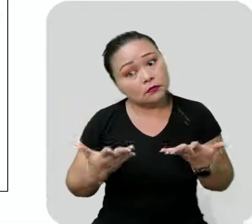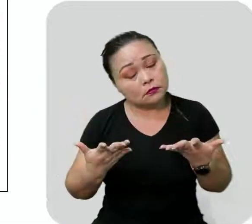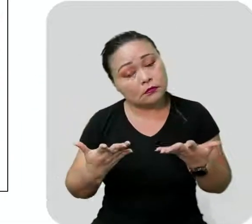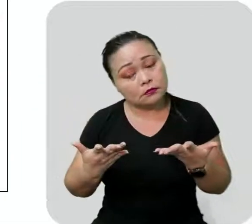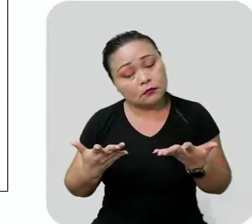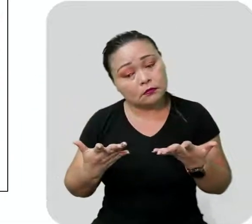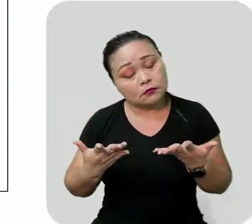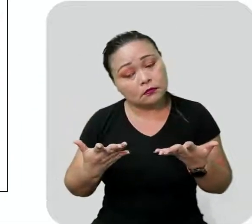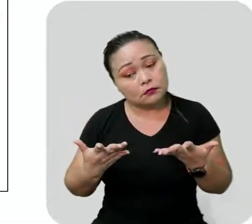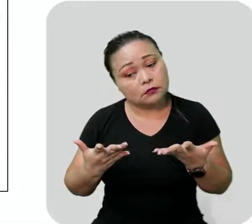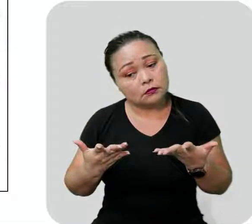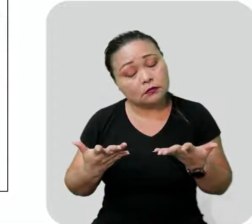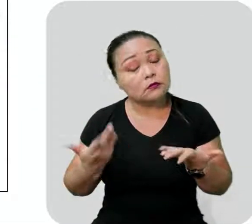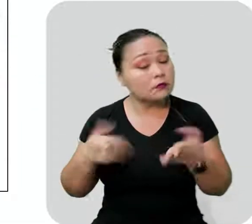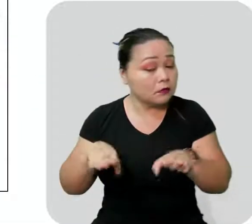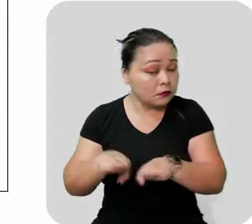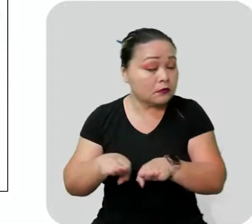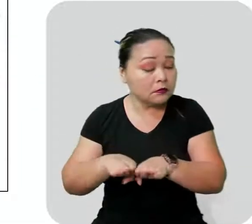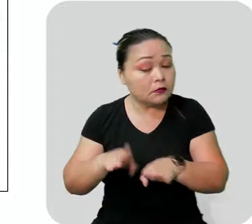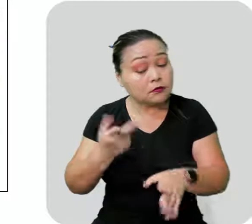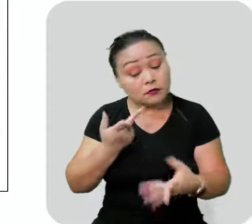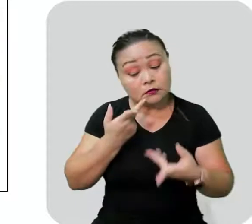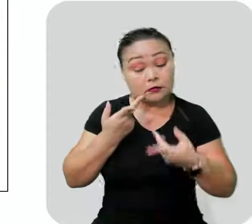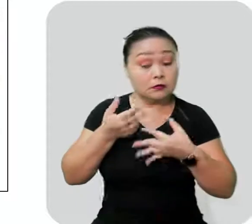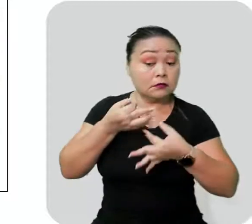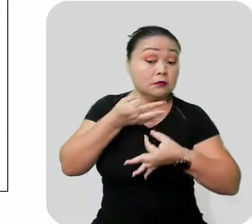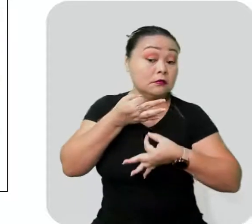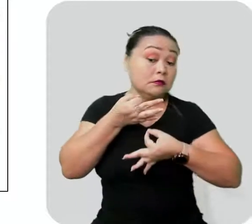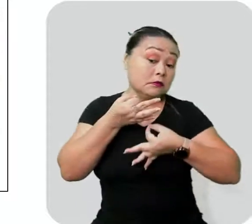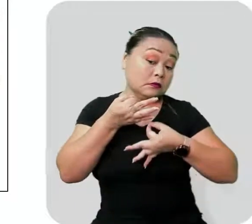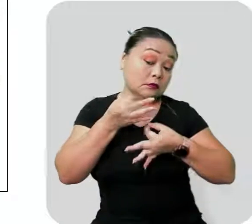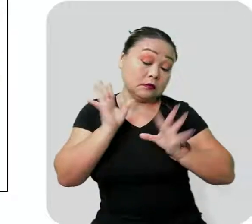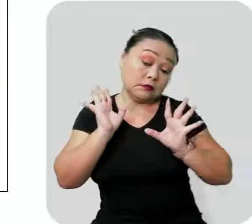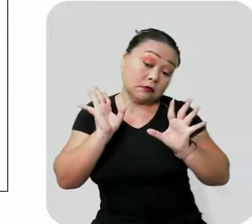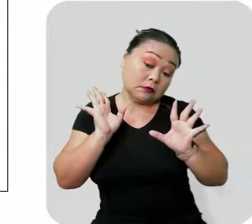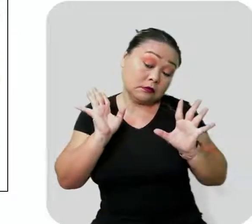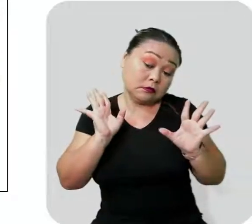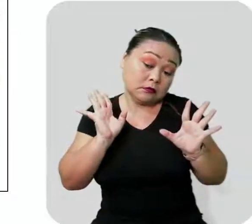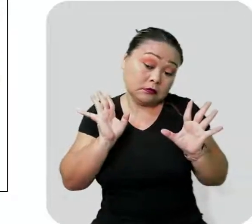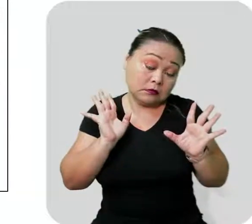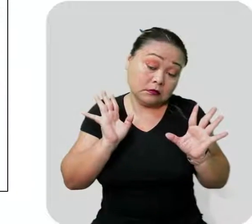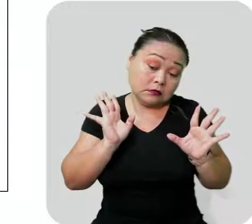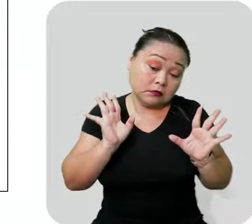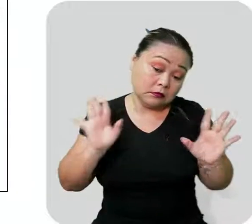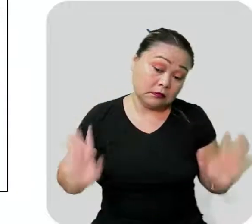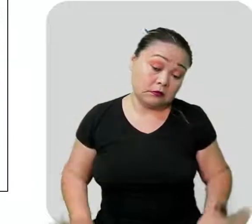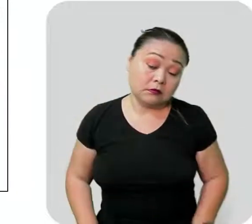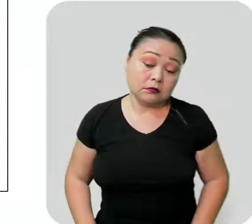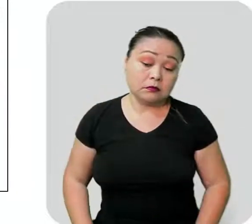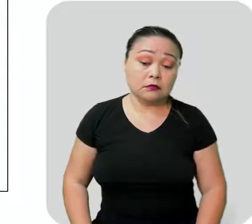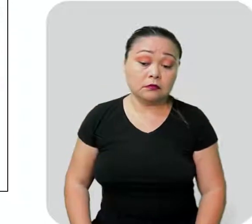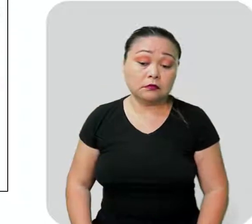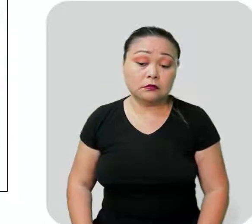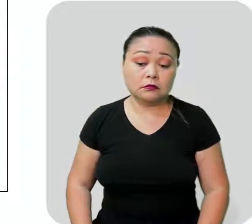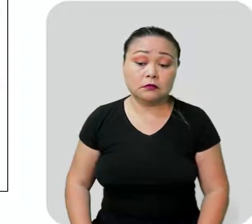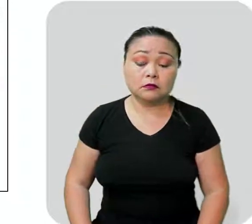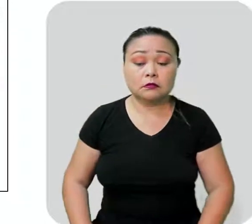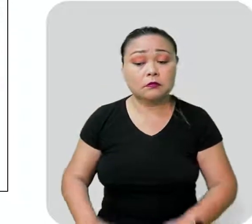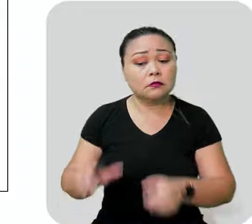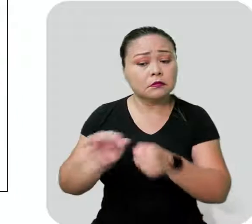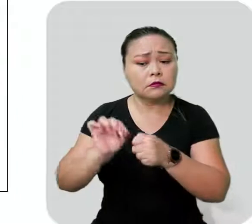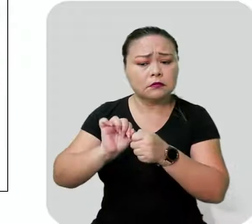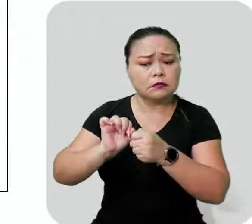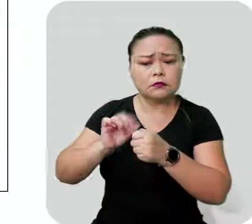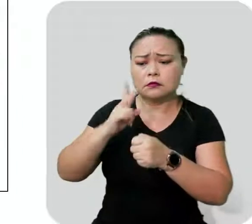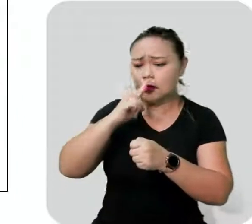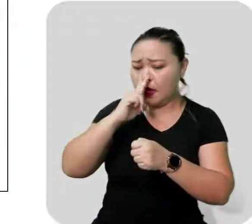isso aí também é uma fala vou dizer É xenofóbica